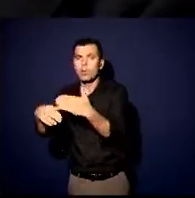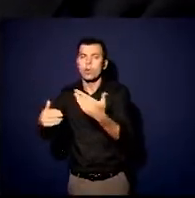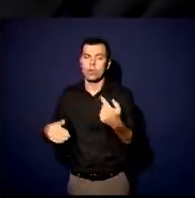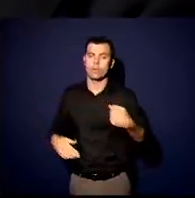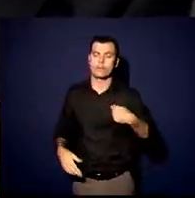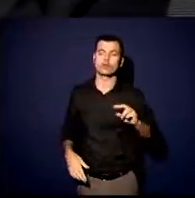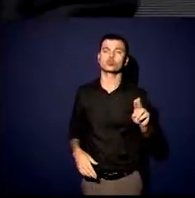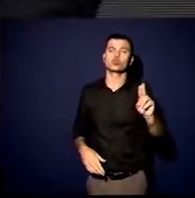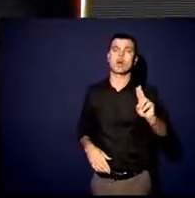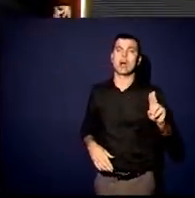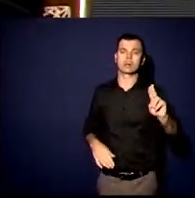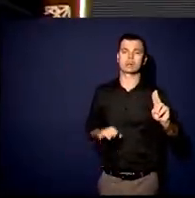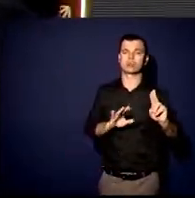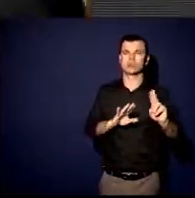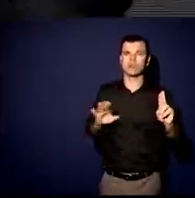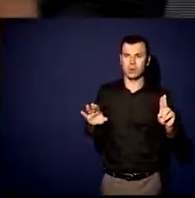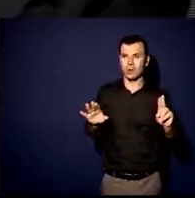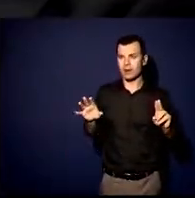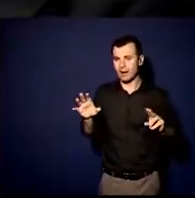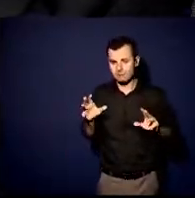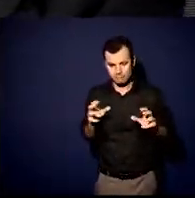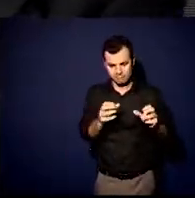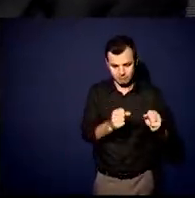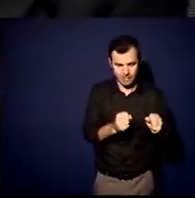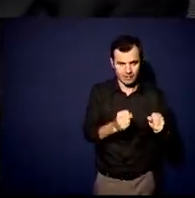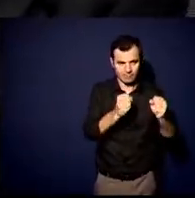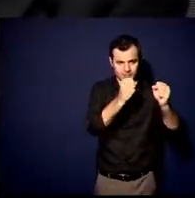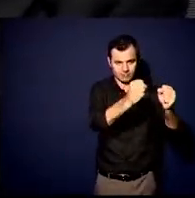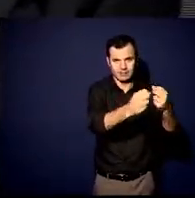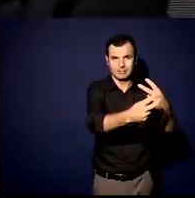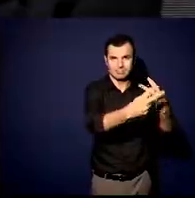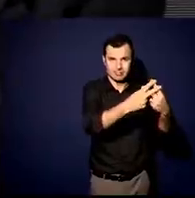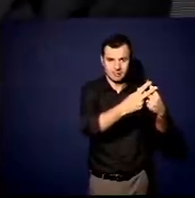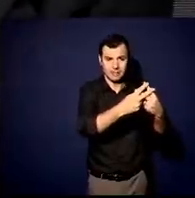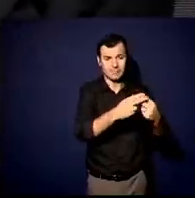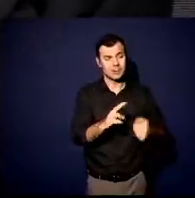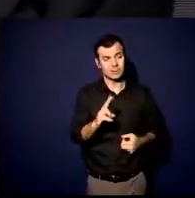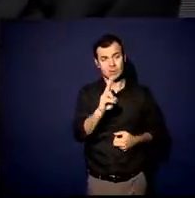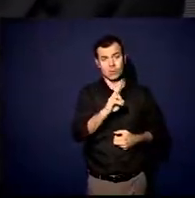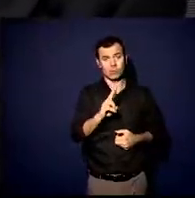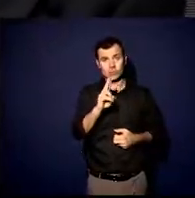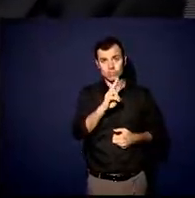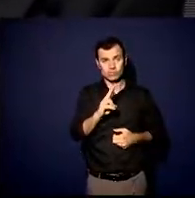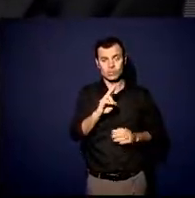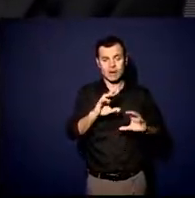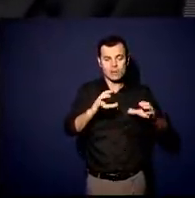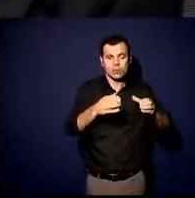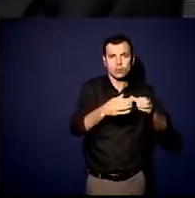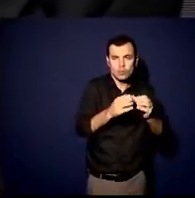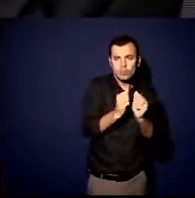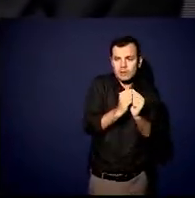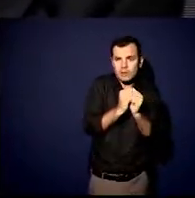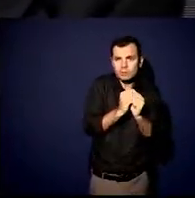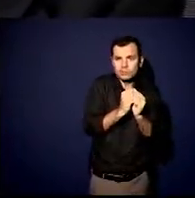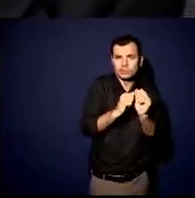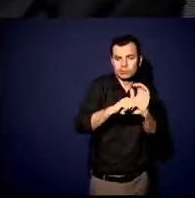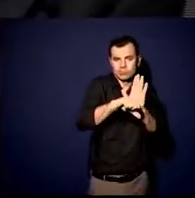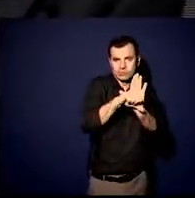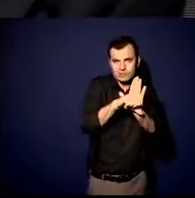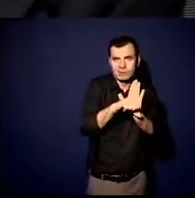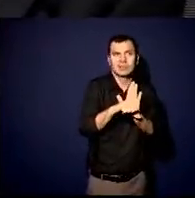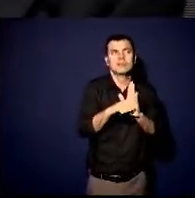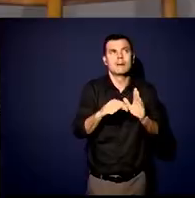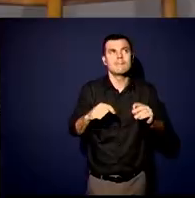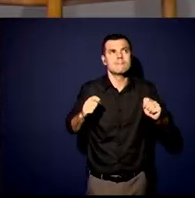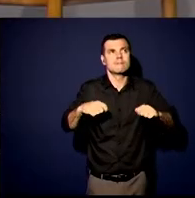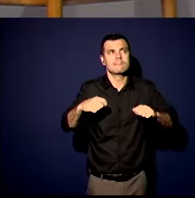usuários significa transformar usuário em novo traficante Porque ele acaba sendo absorvido por isso e nós sabemos o controle também